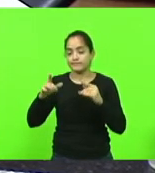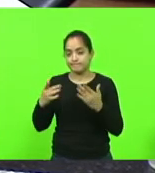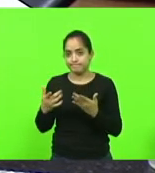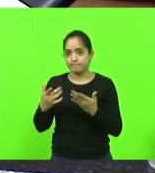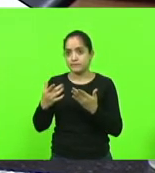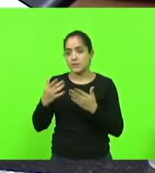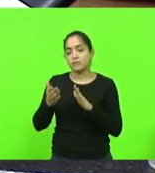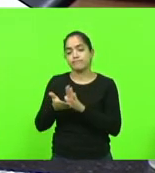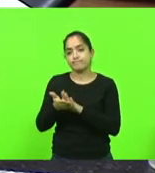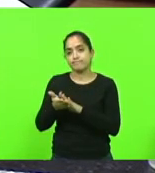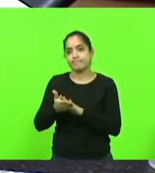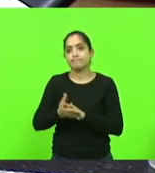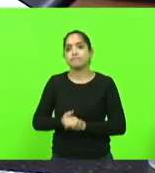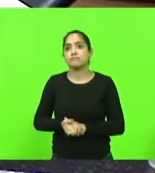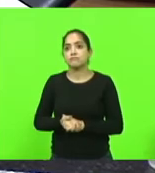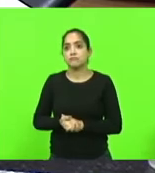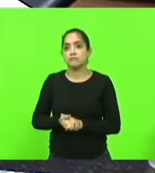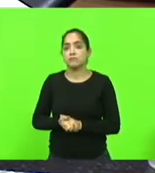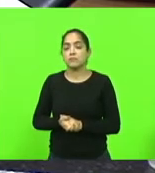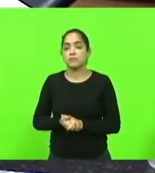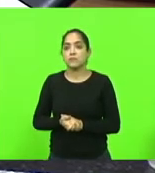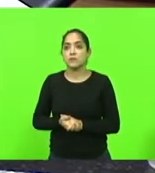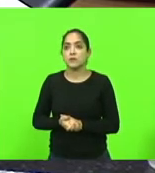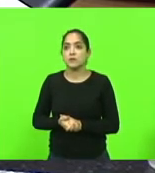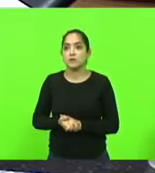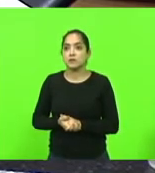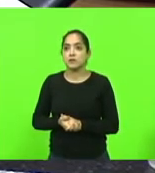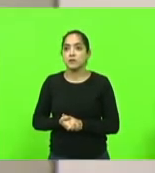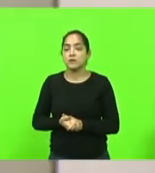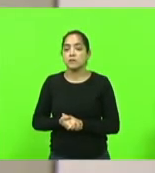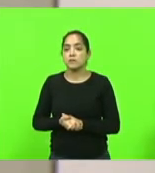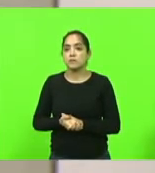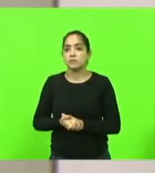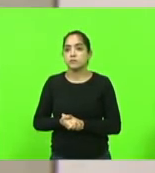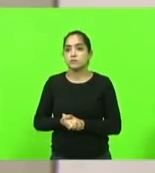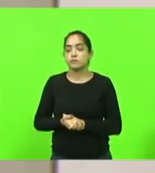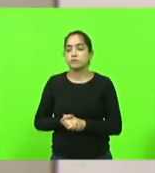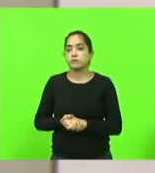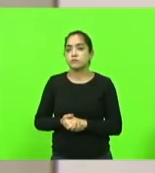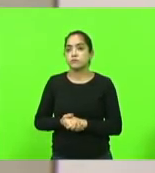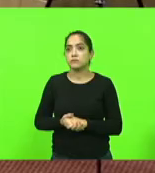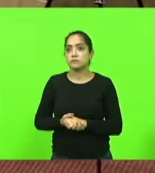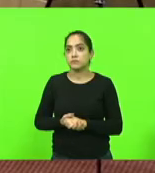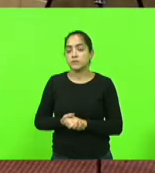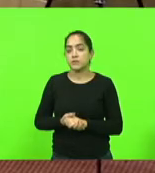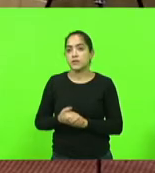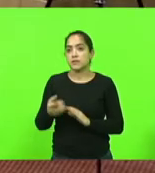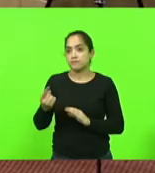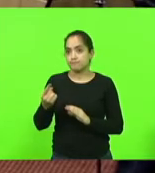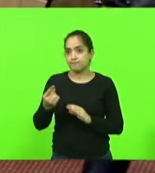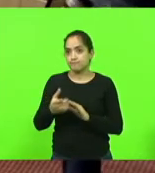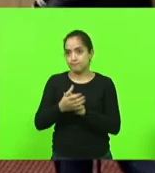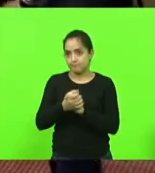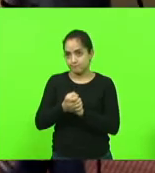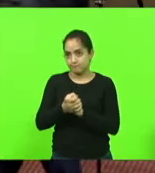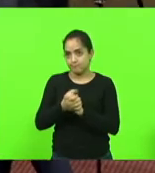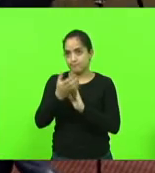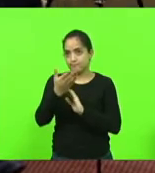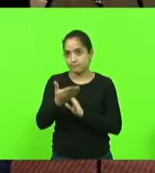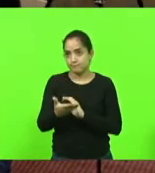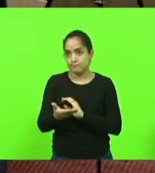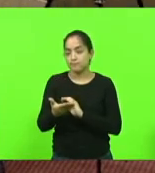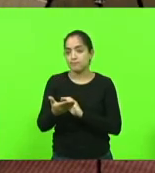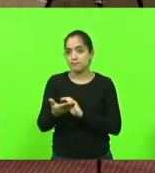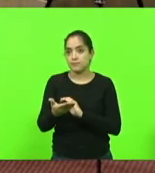Vossa Excelência. Deputado Mauro. Sim, deputado Sopelsa. Eu quero primeiro lhe cumprimentar, presidente.